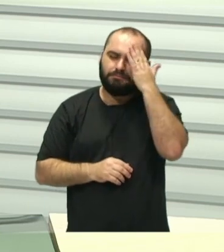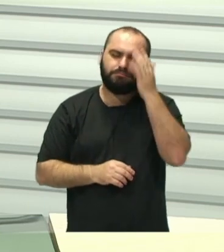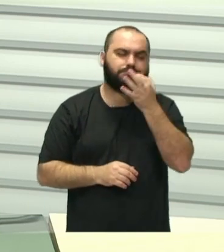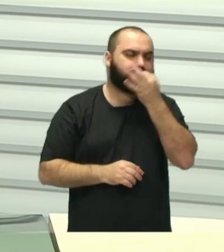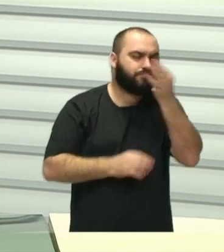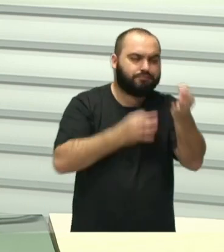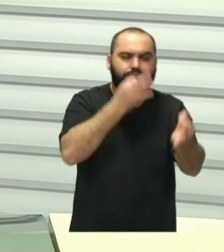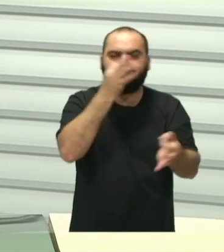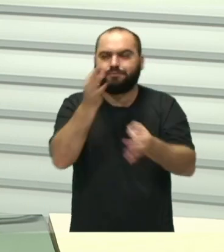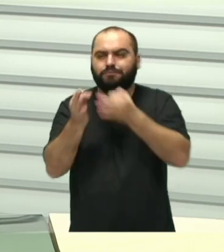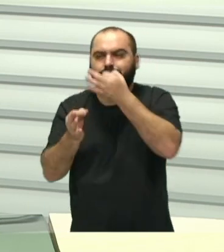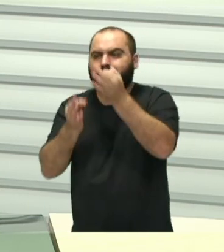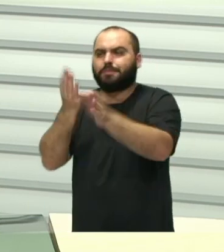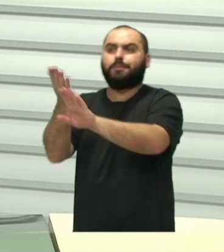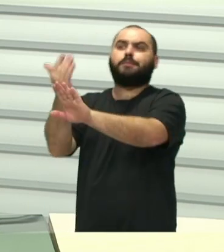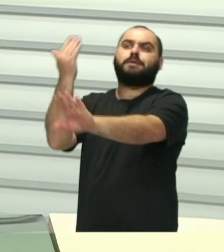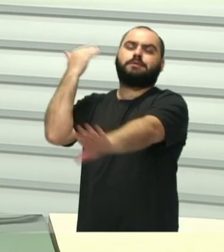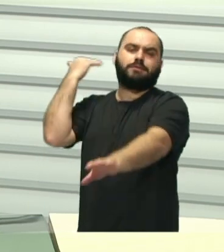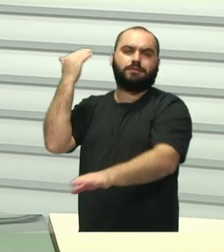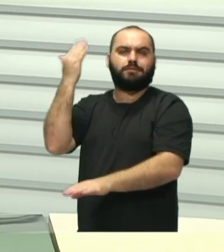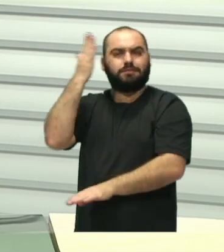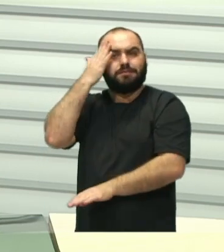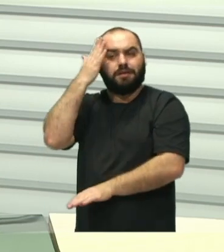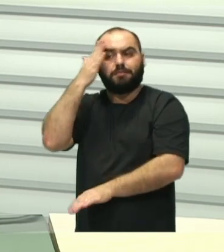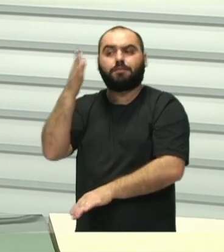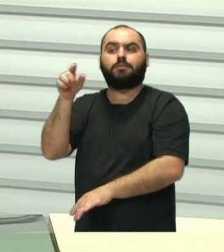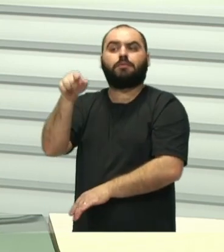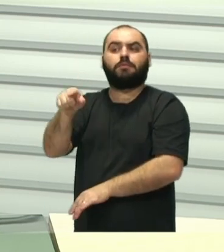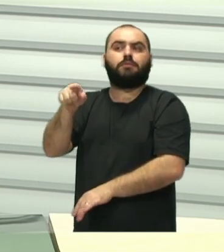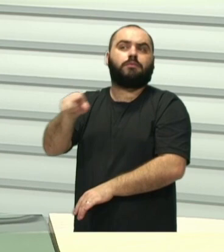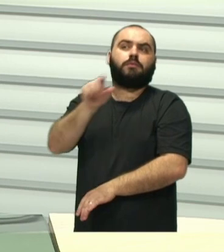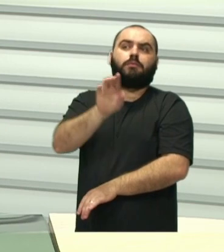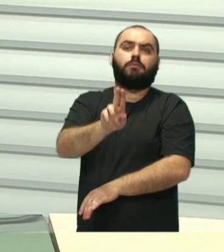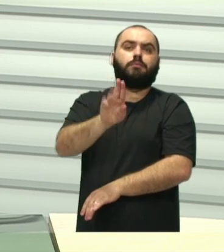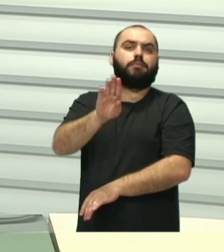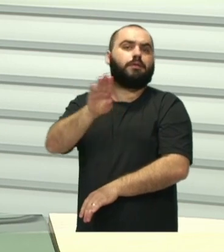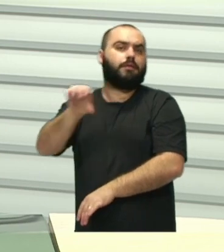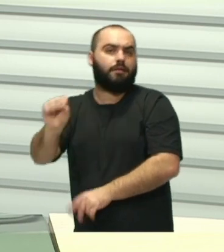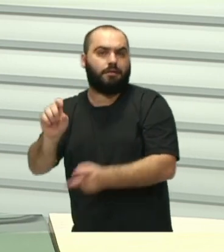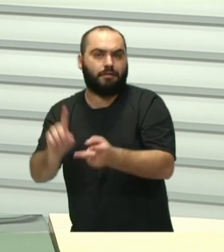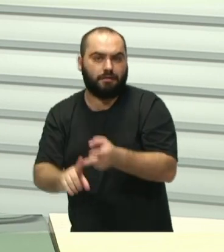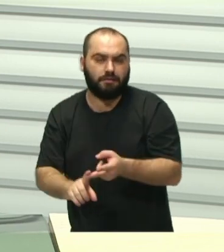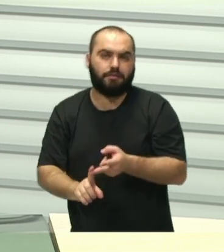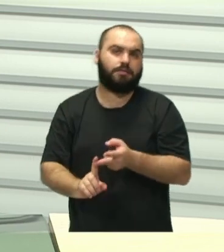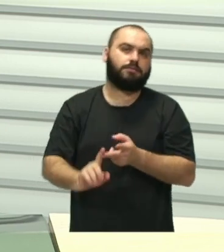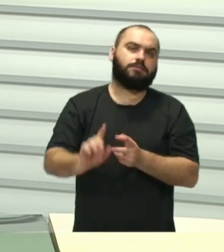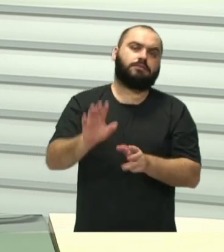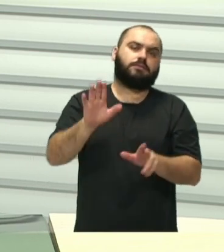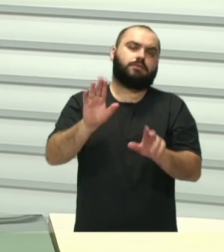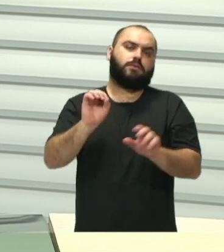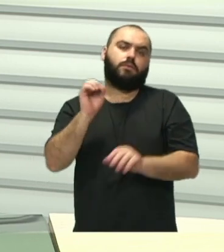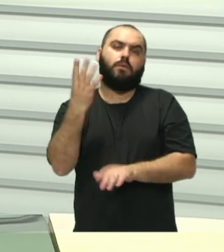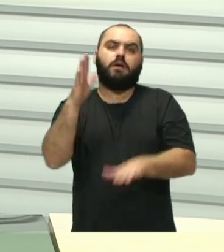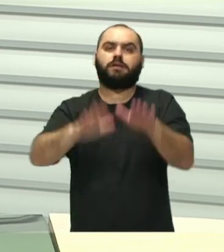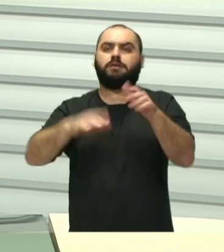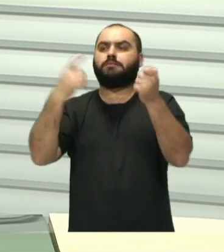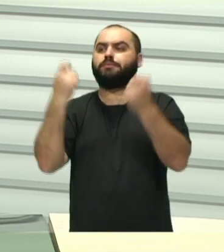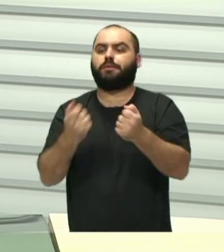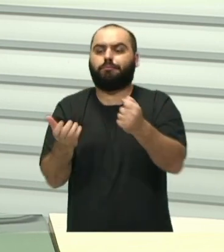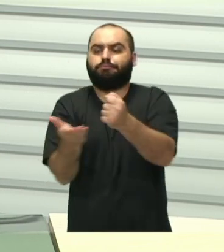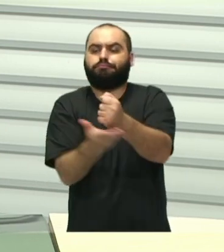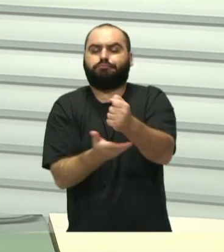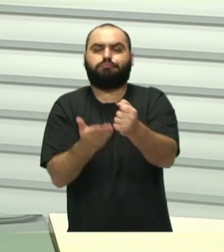sugestões de uma unidade de saúde de uma creche ou de uma pavimentação ou muitas vezes Tinha que estar atrelada a base do governo